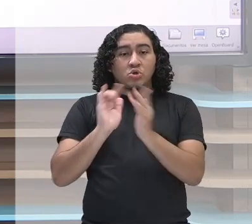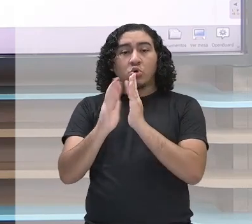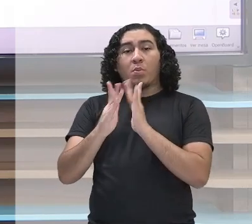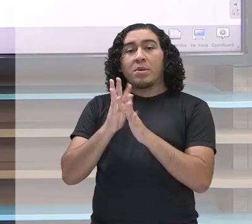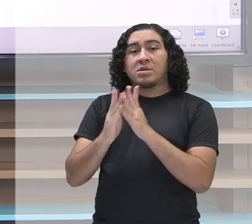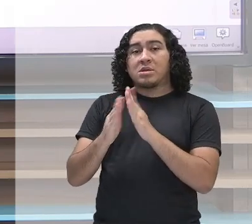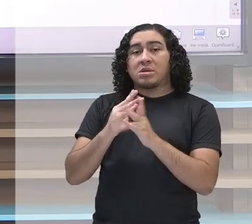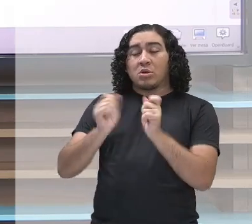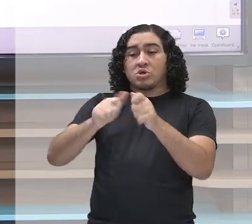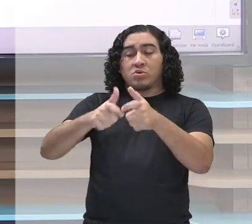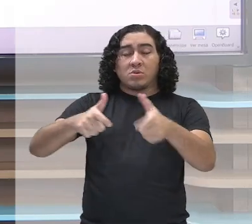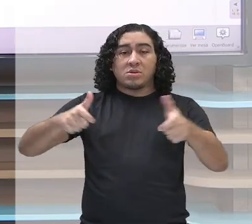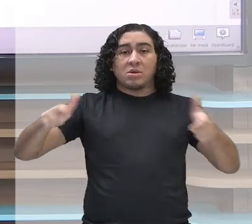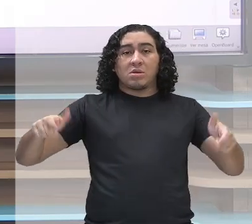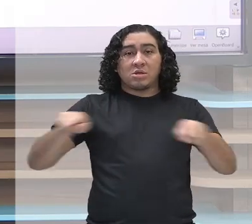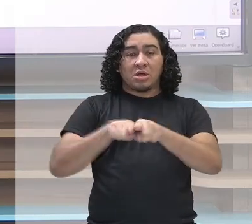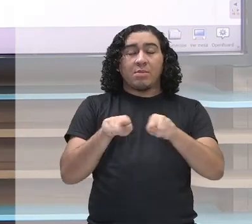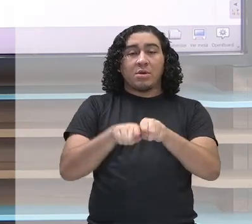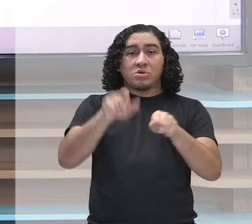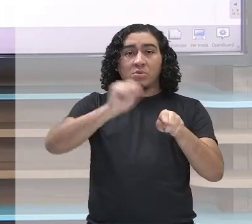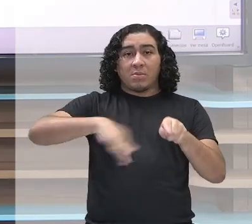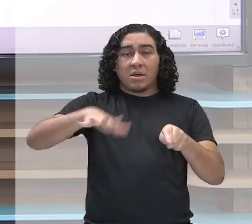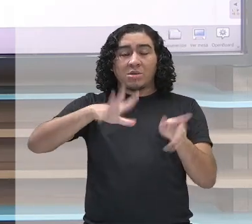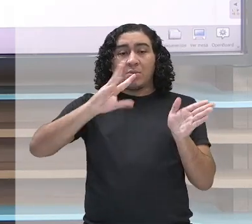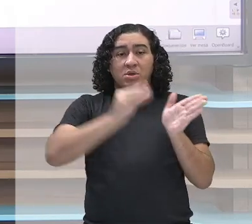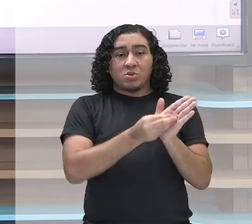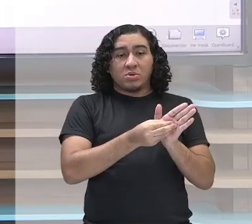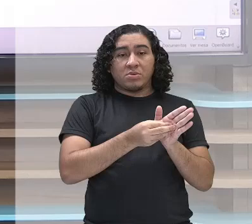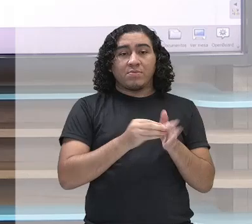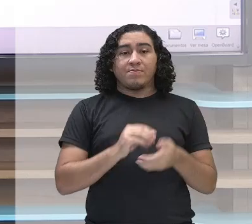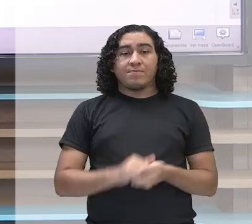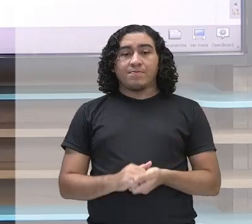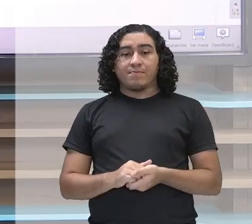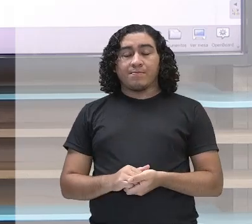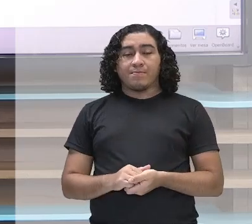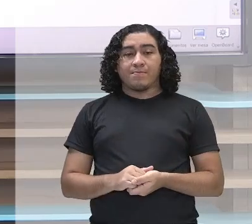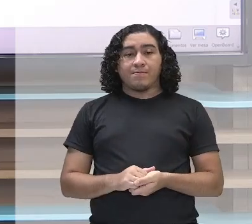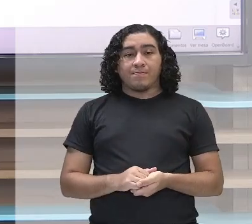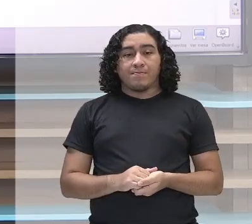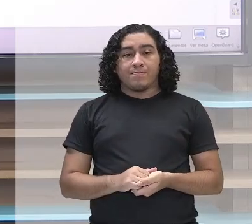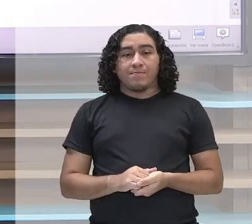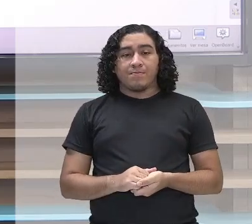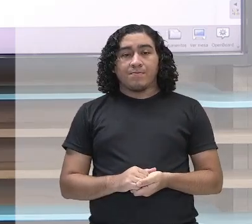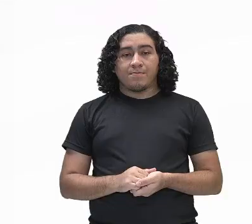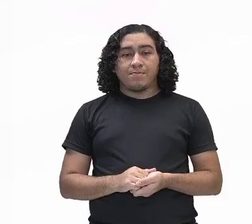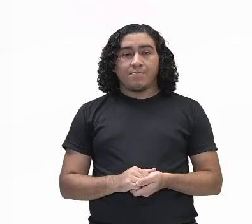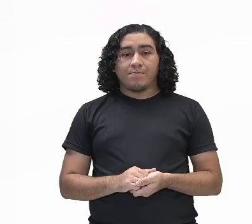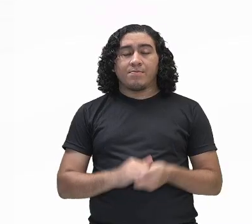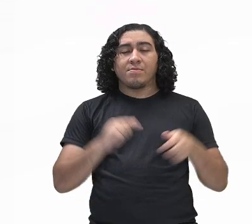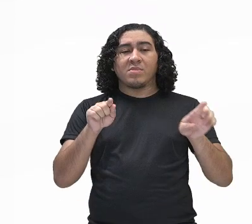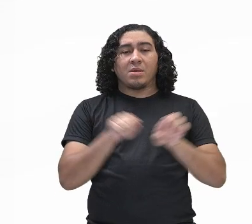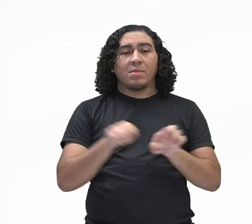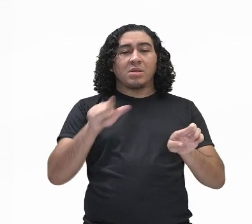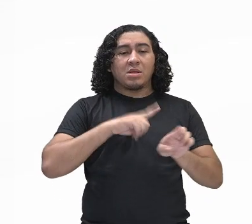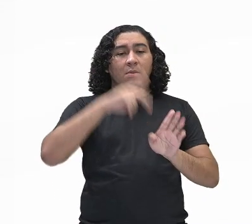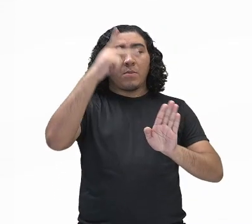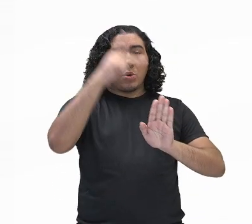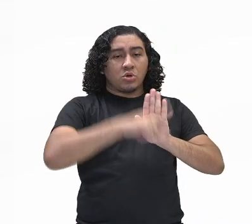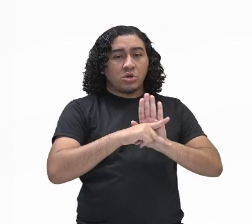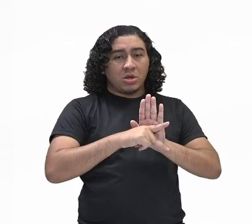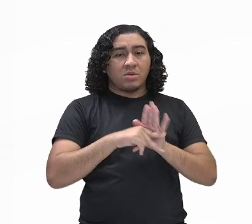de expansão do território aí da Amazônia. E aí nós temos também grandes projetos e